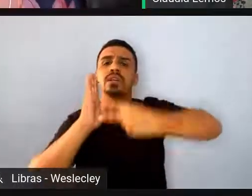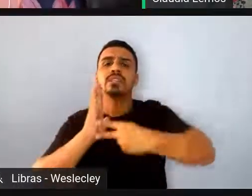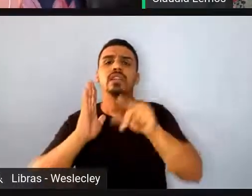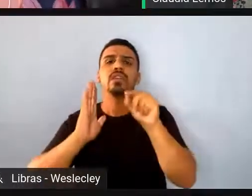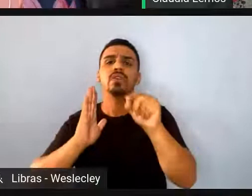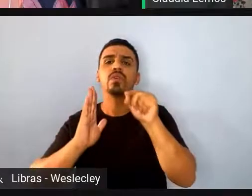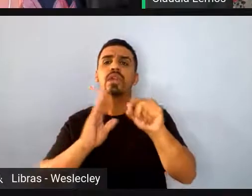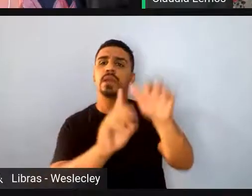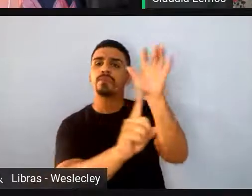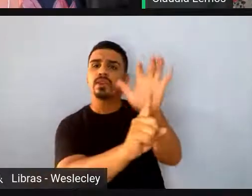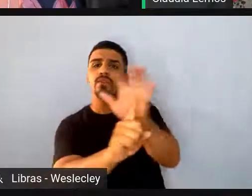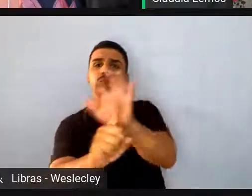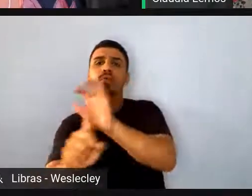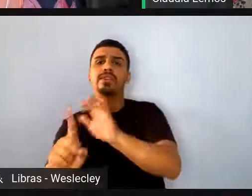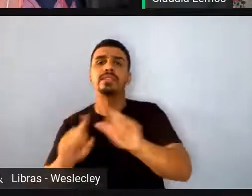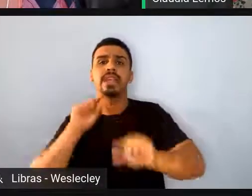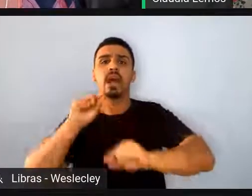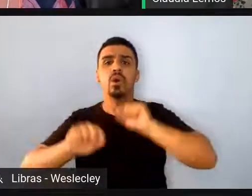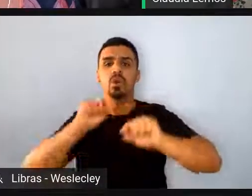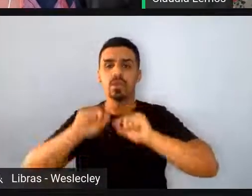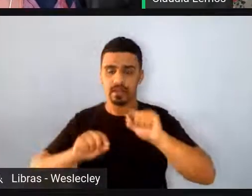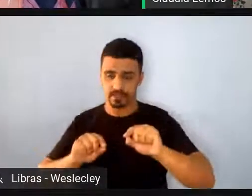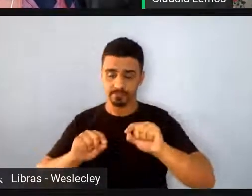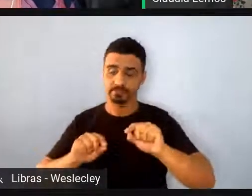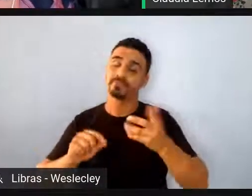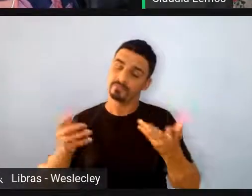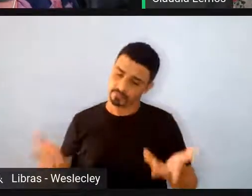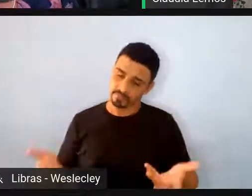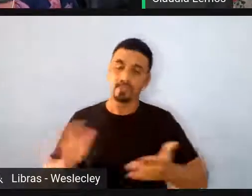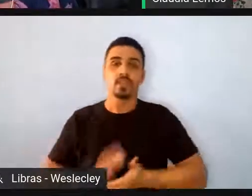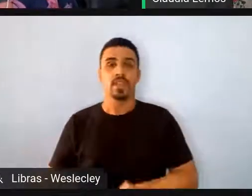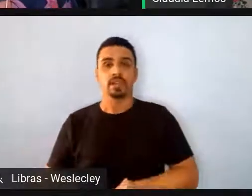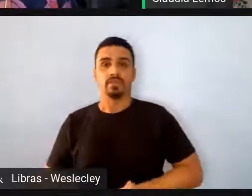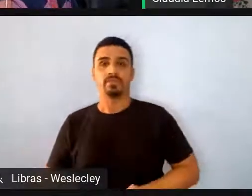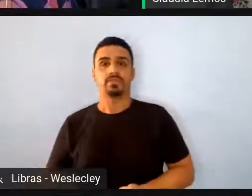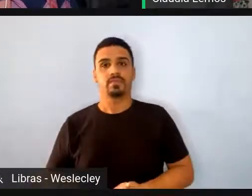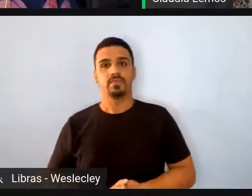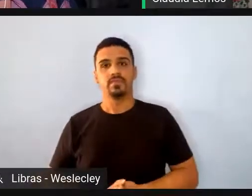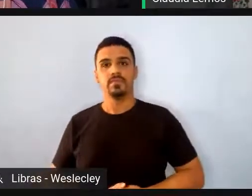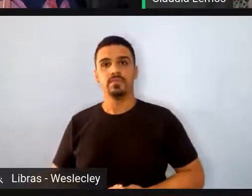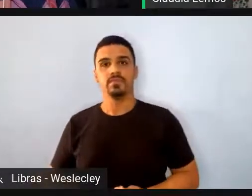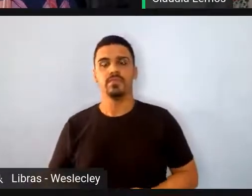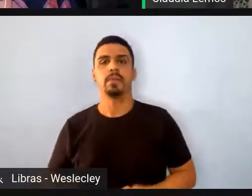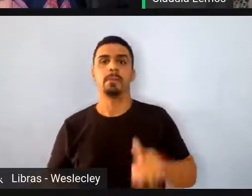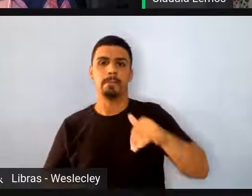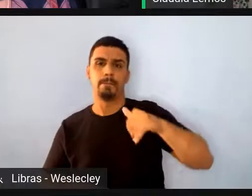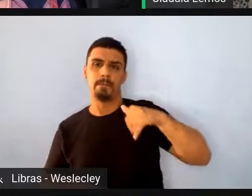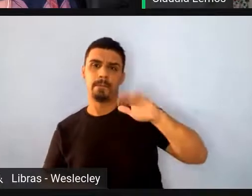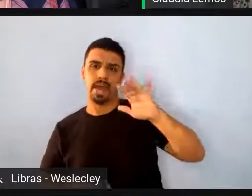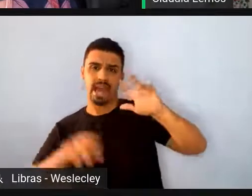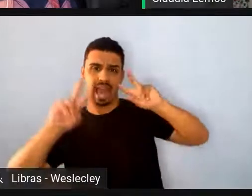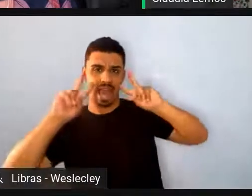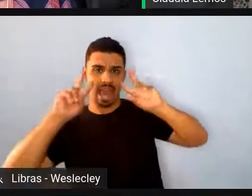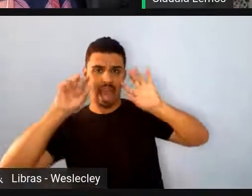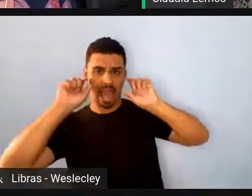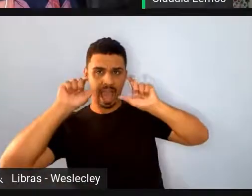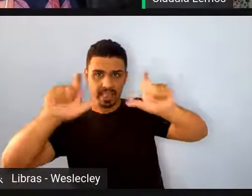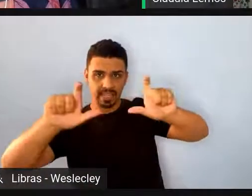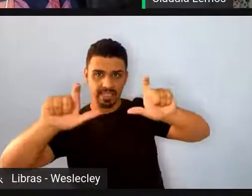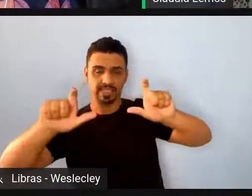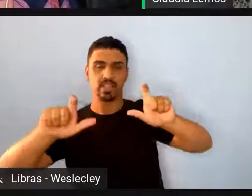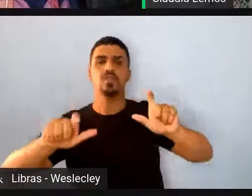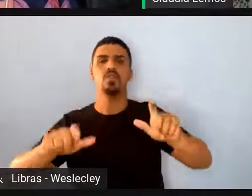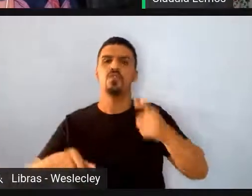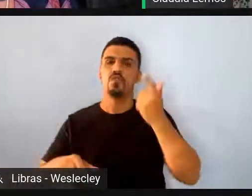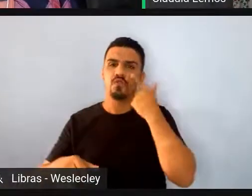que aquilo tem? E, para mim, o mais que mais chamou atenção na pesquisa toda foi ver isso, foi